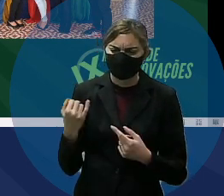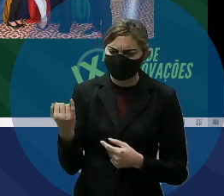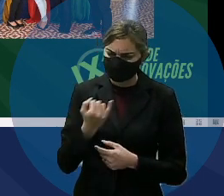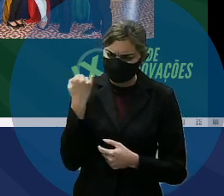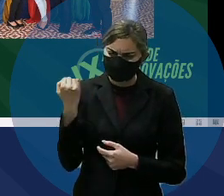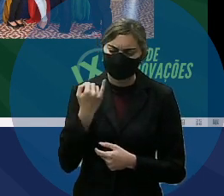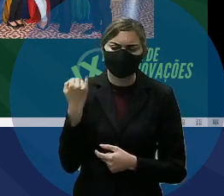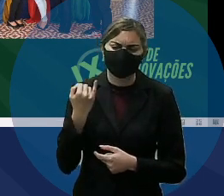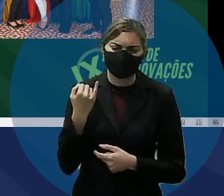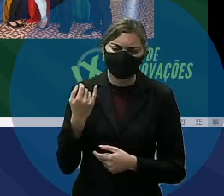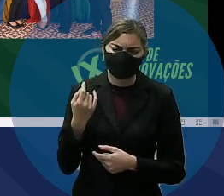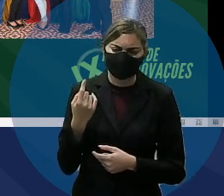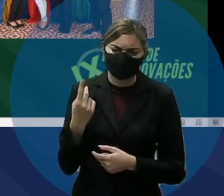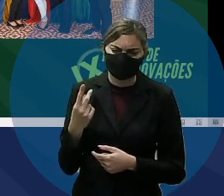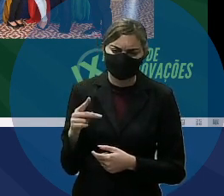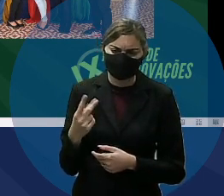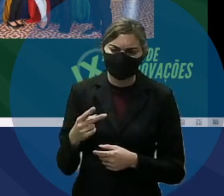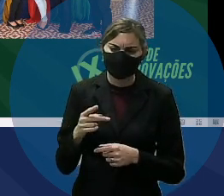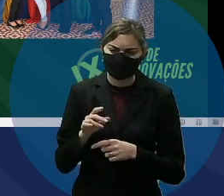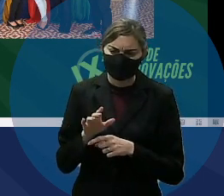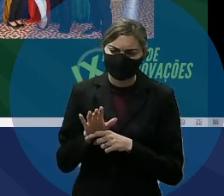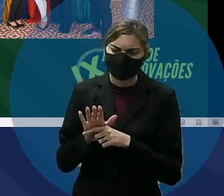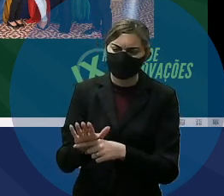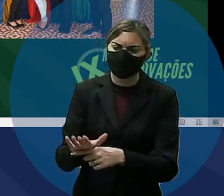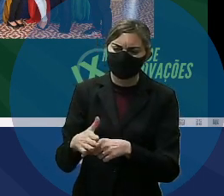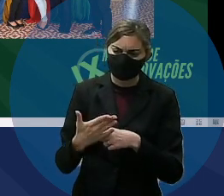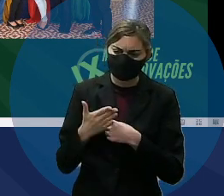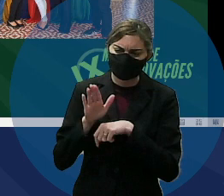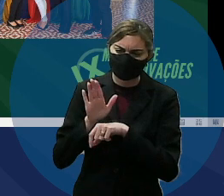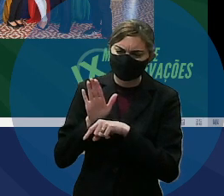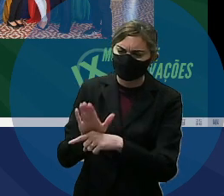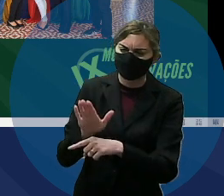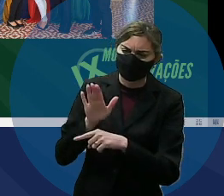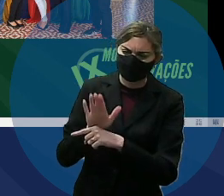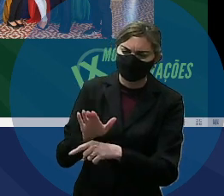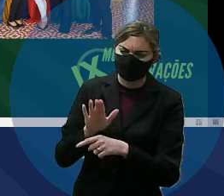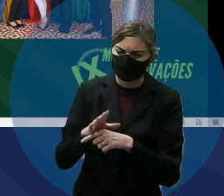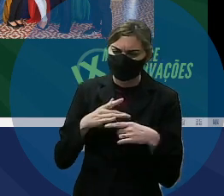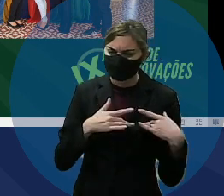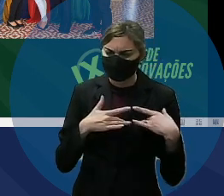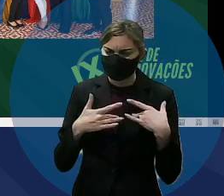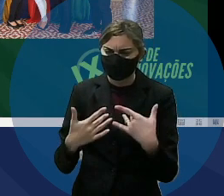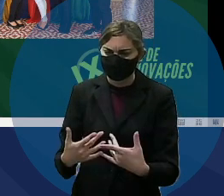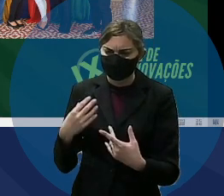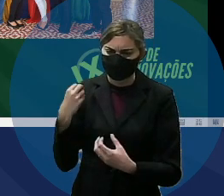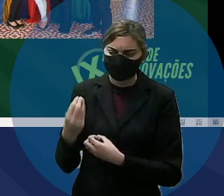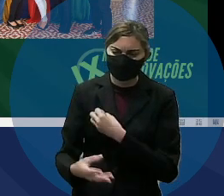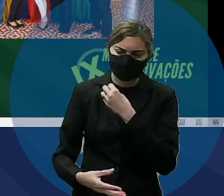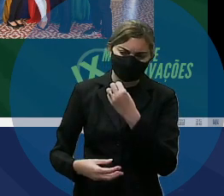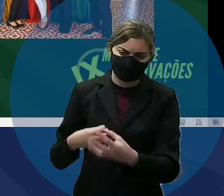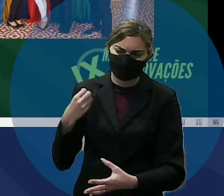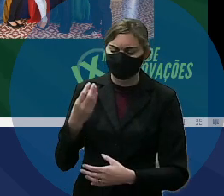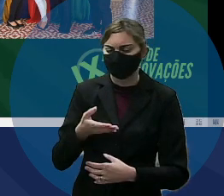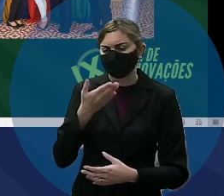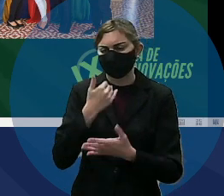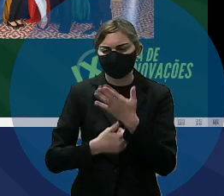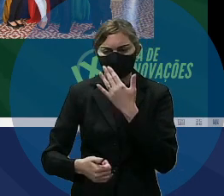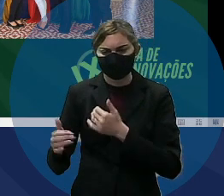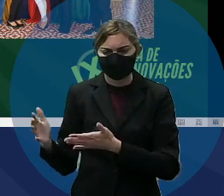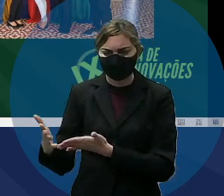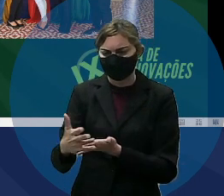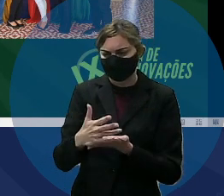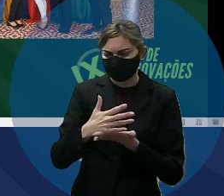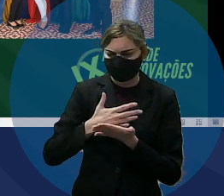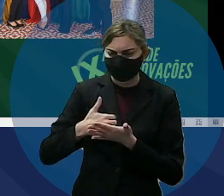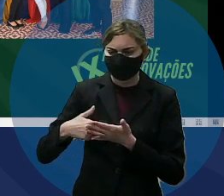é essa ação solidária, que é a doação das cestas básicas com arrecadação de alimentos pelos próprios